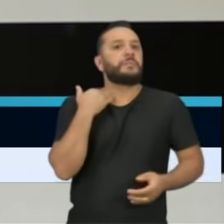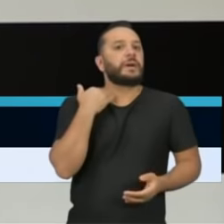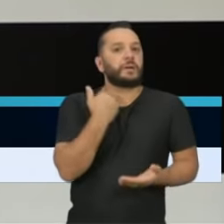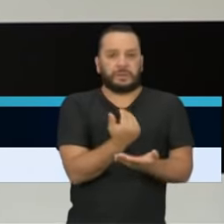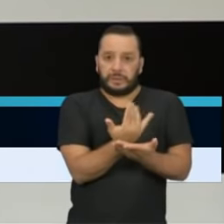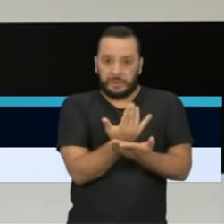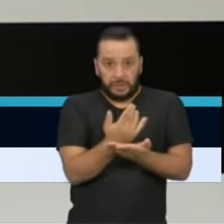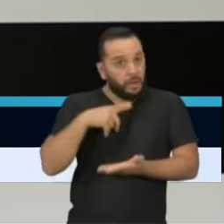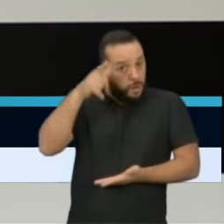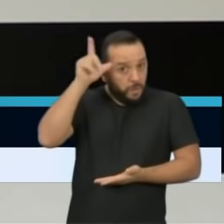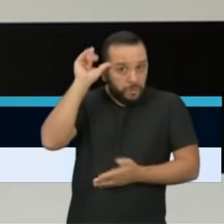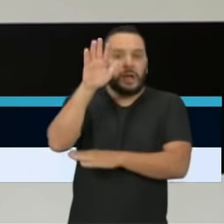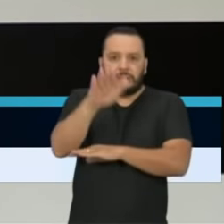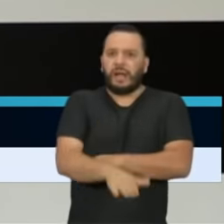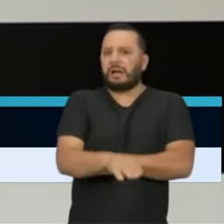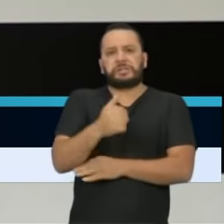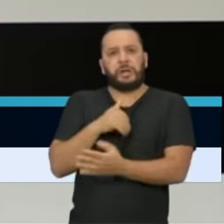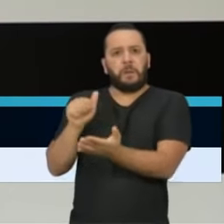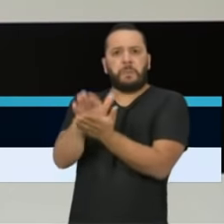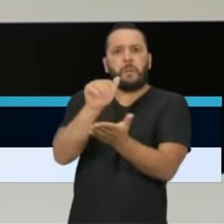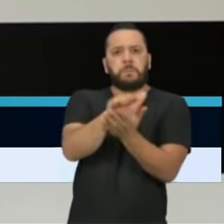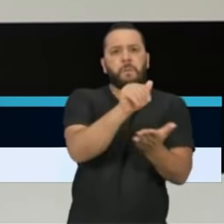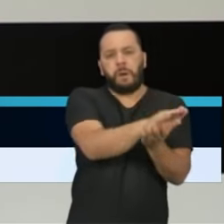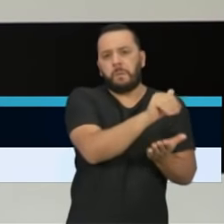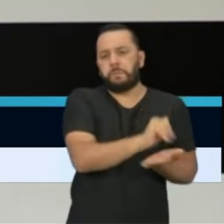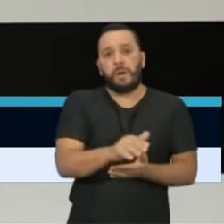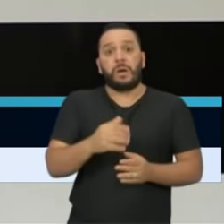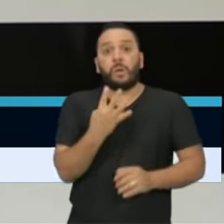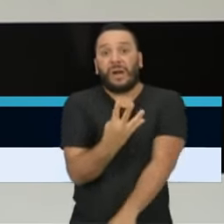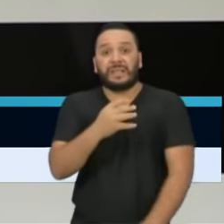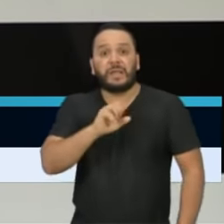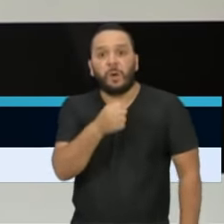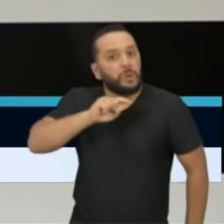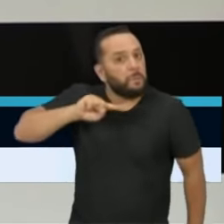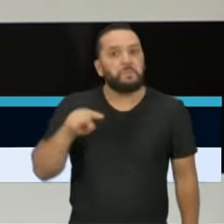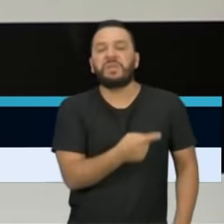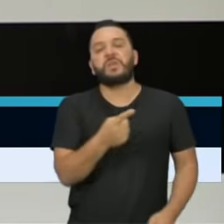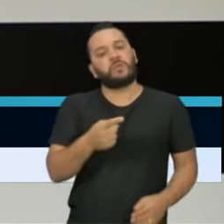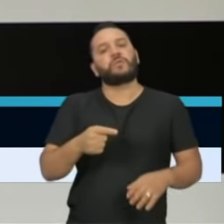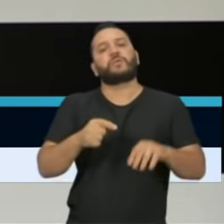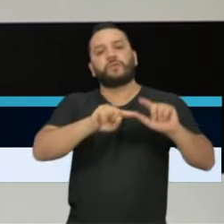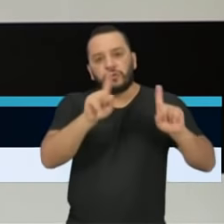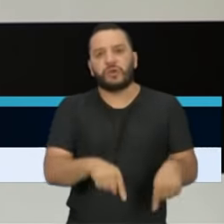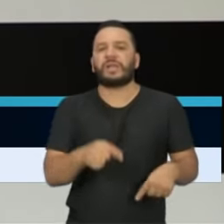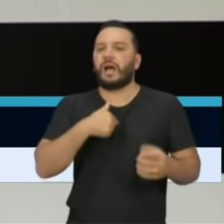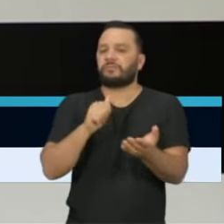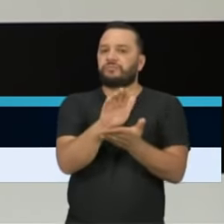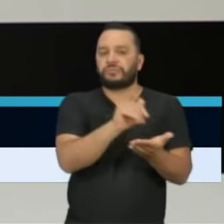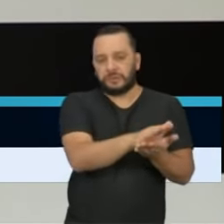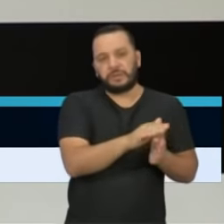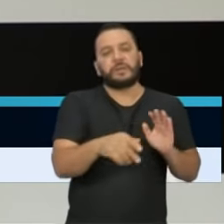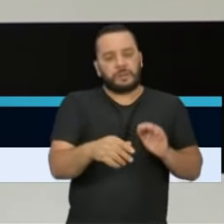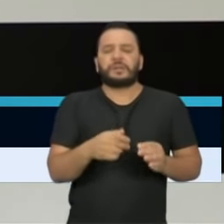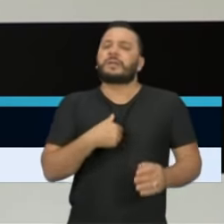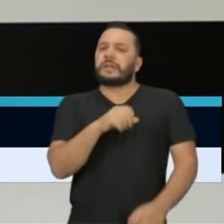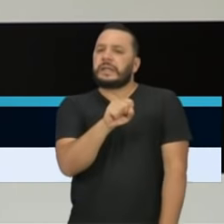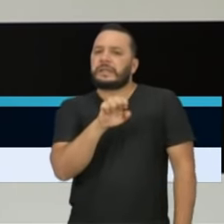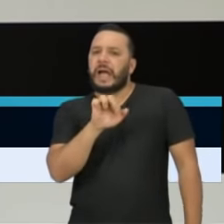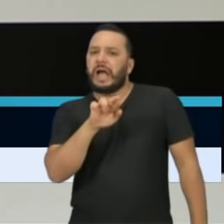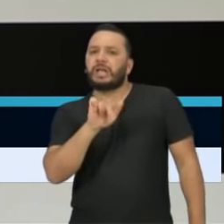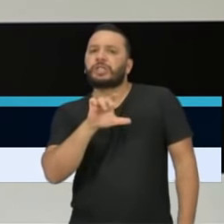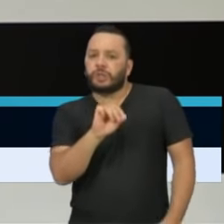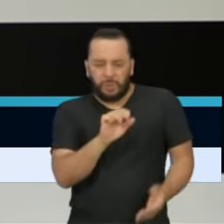ontem à tarde de não demitir nenhum dos seus 48 mil profissionais. Ao Sérgio Rial, presidente do Banco Santander, e